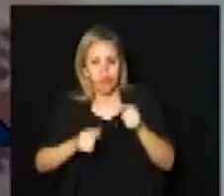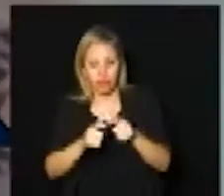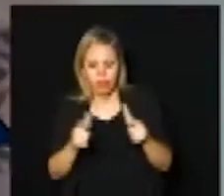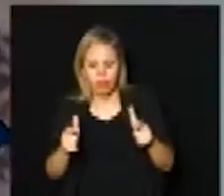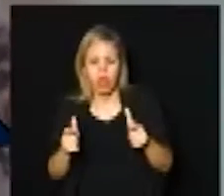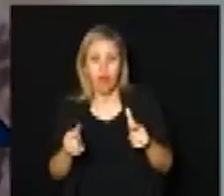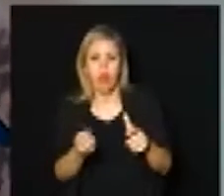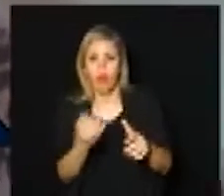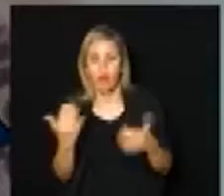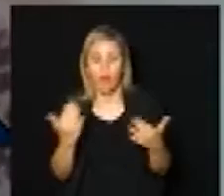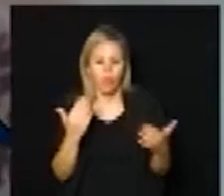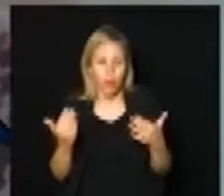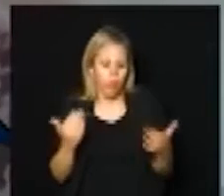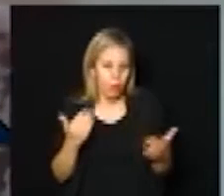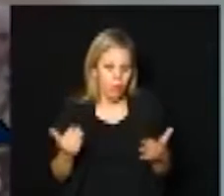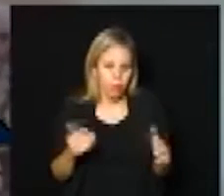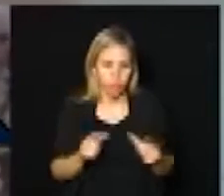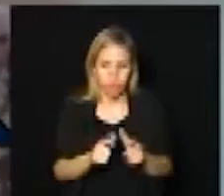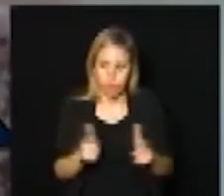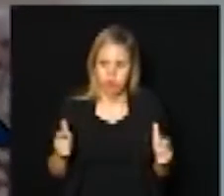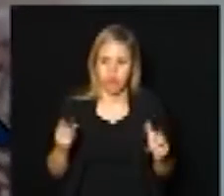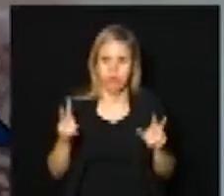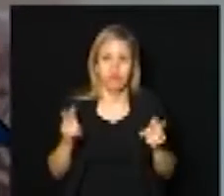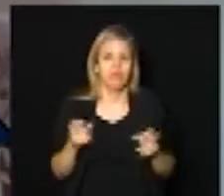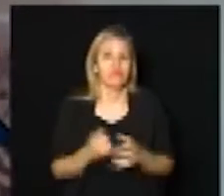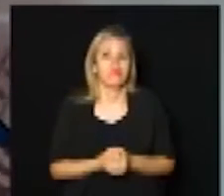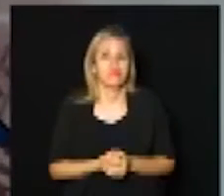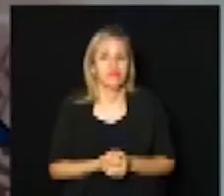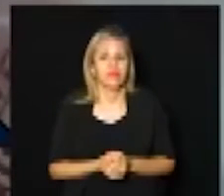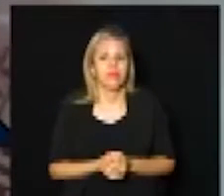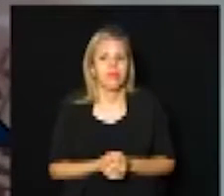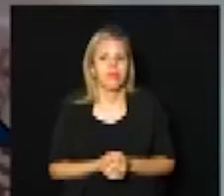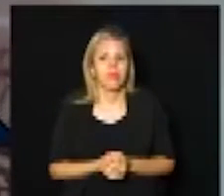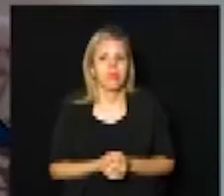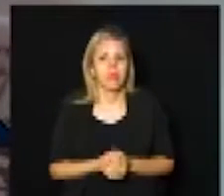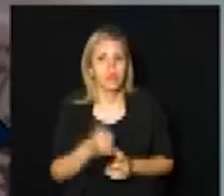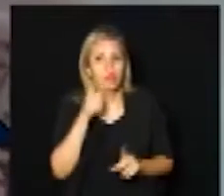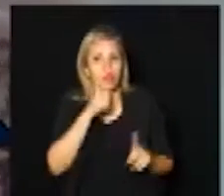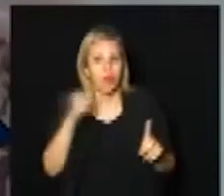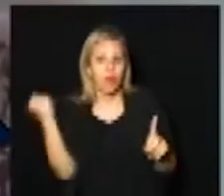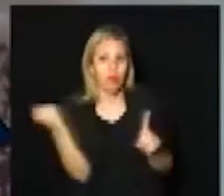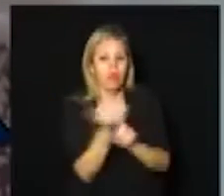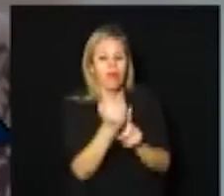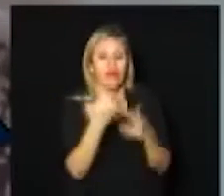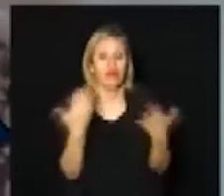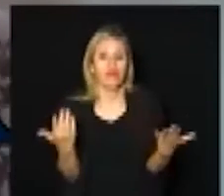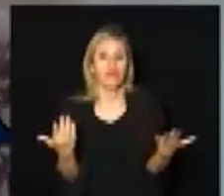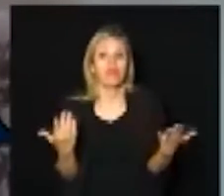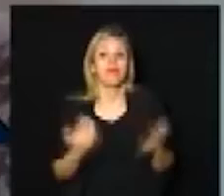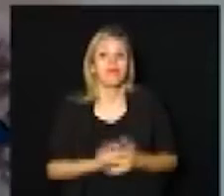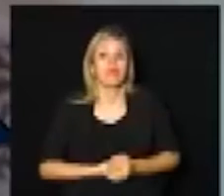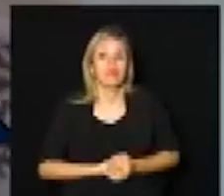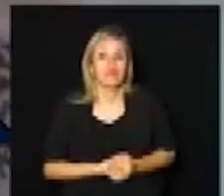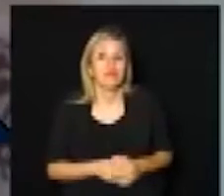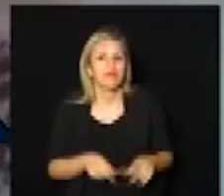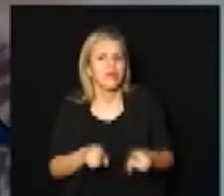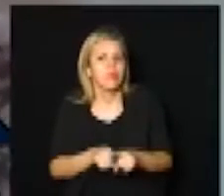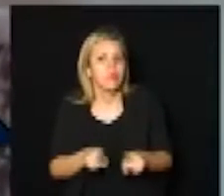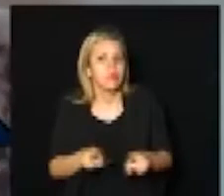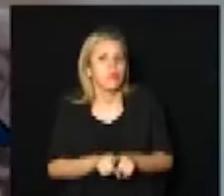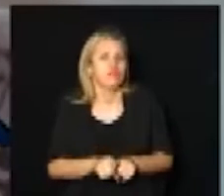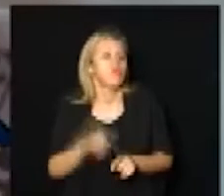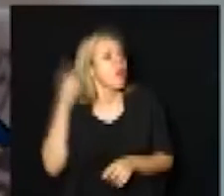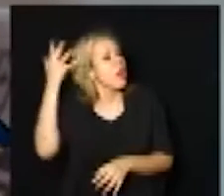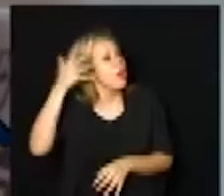com relação ao aumento dos casos de feminicídio. Por outro lado, também esse